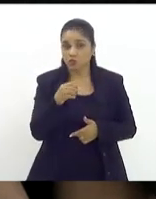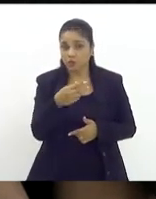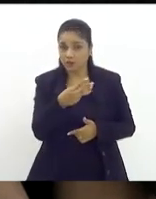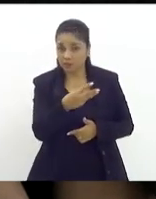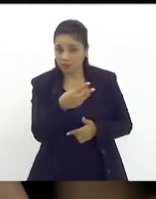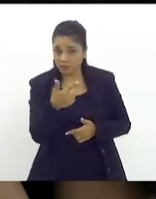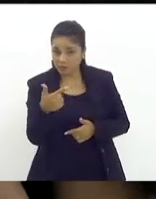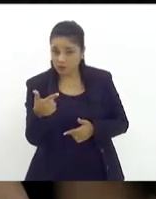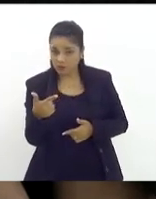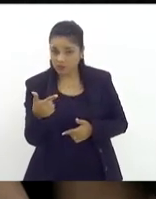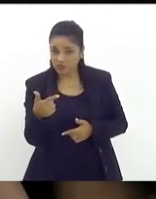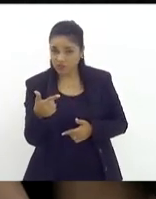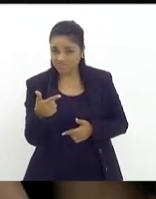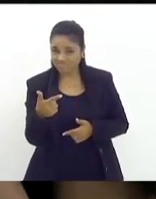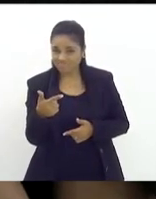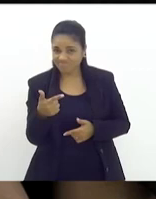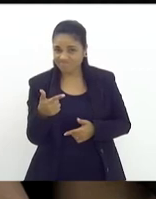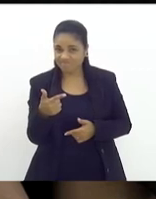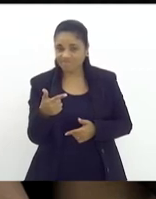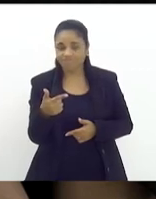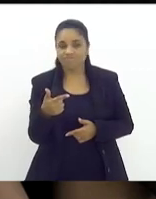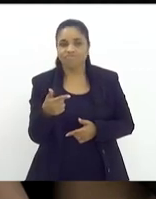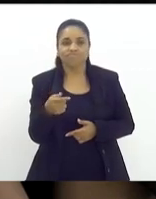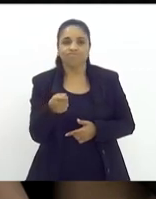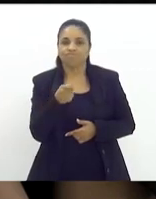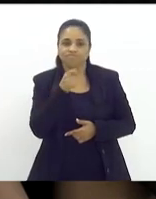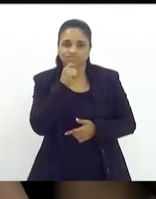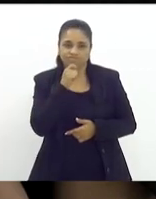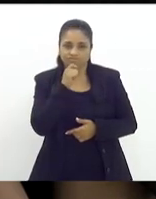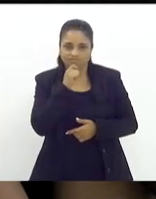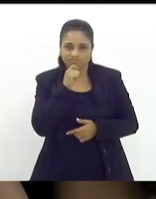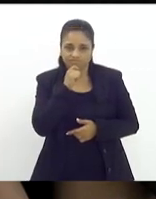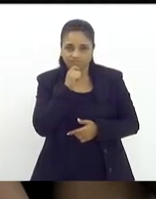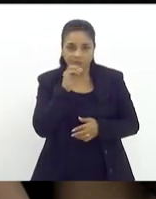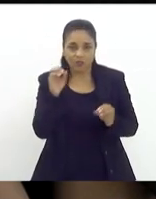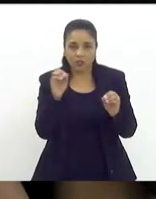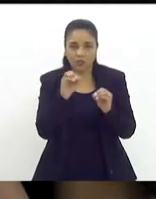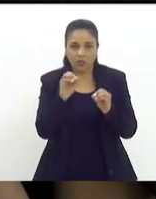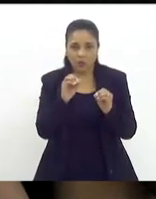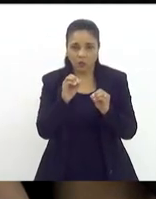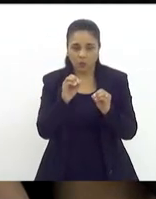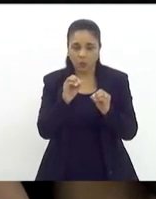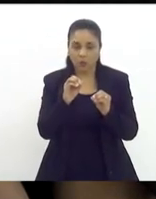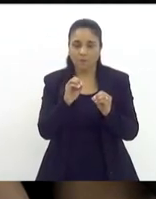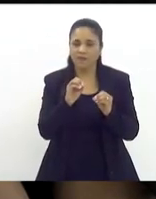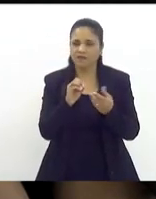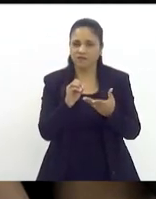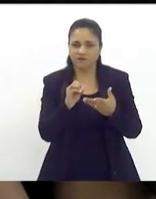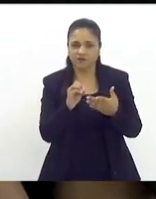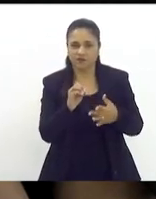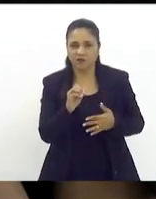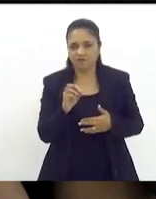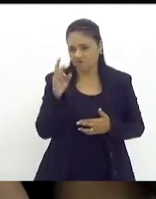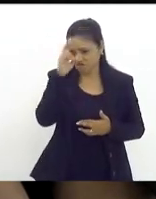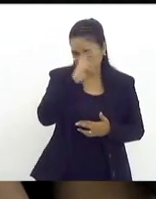2032, não estará mais de pé nenhum benefício fiscal.